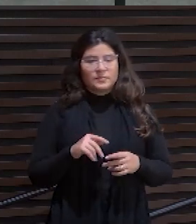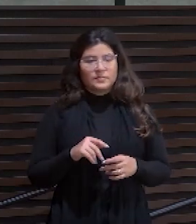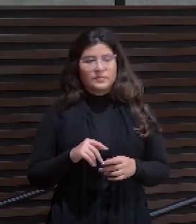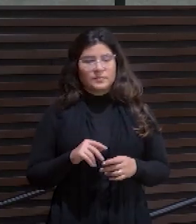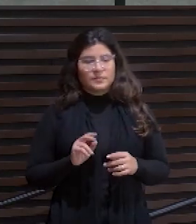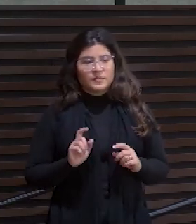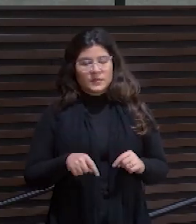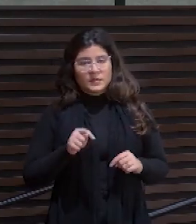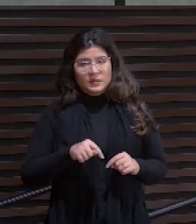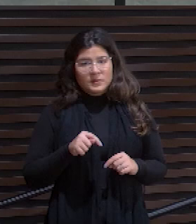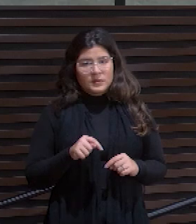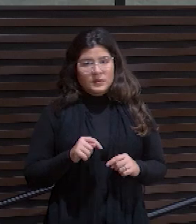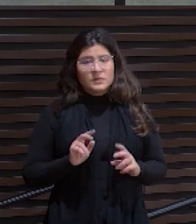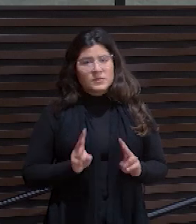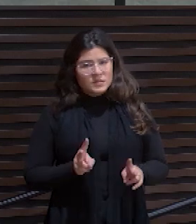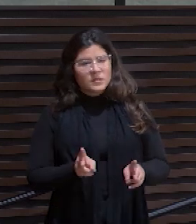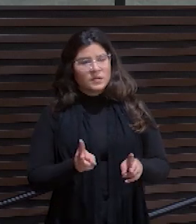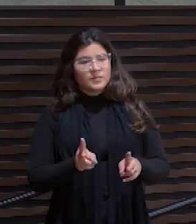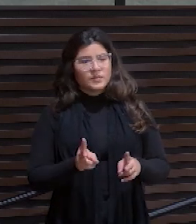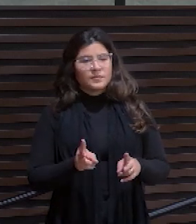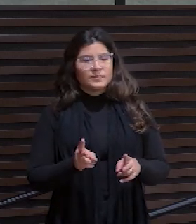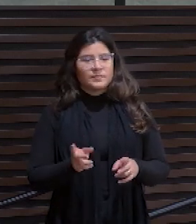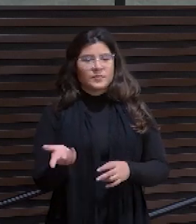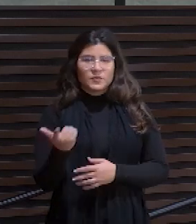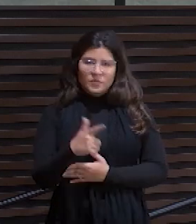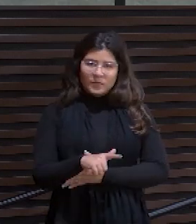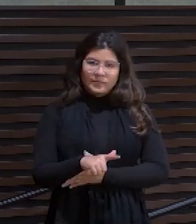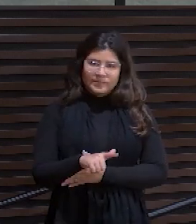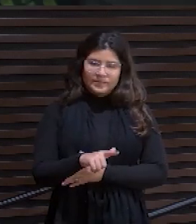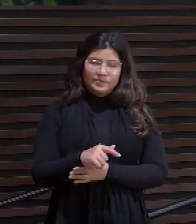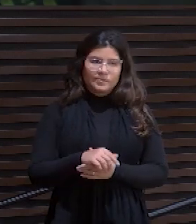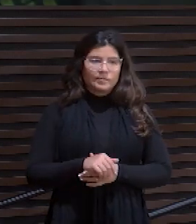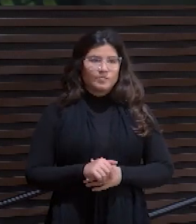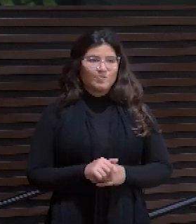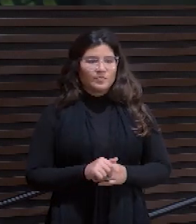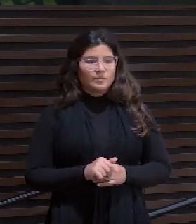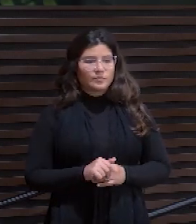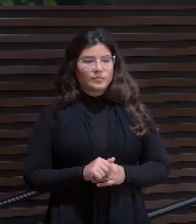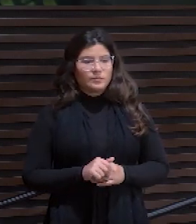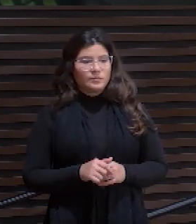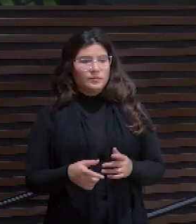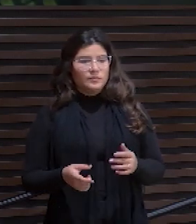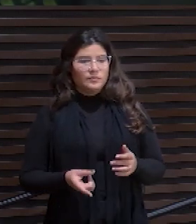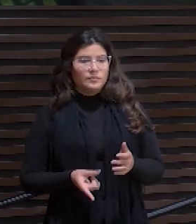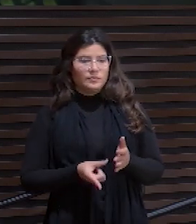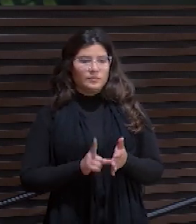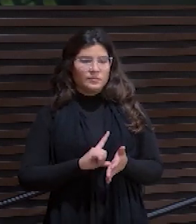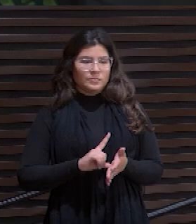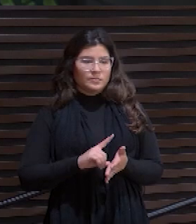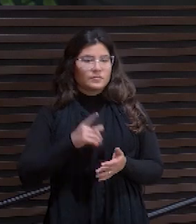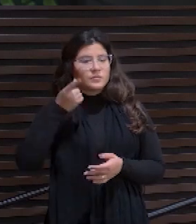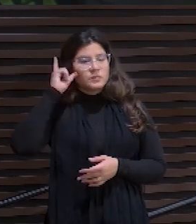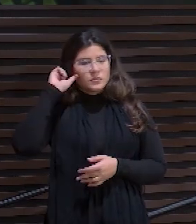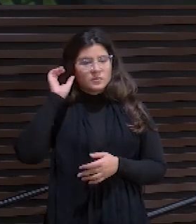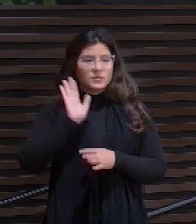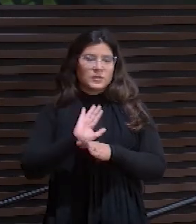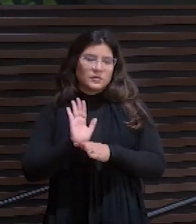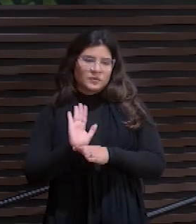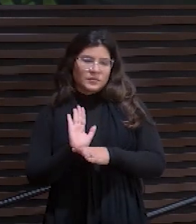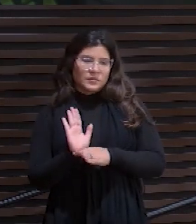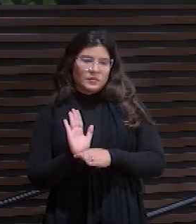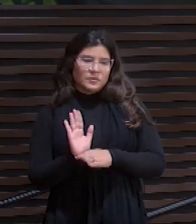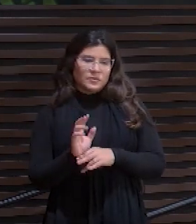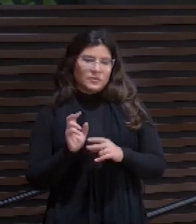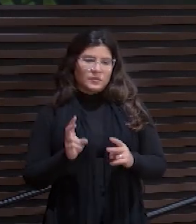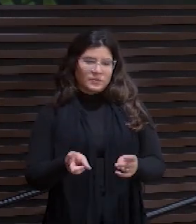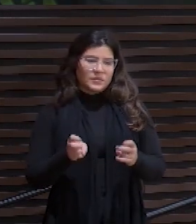mexe, a gente volta nele. Até ontem, lá no documentário, nós observamos que o primeiro sermão do pastor Glênio, aqui nessa